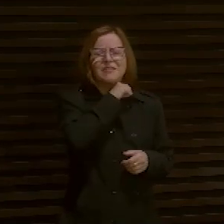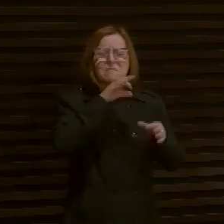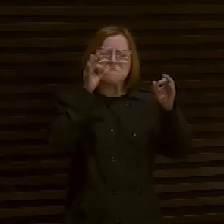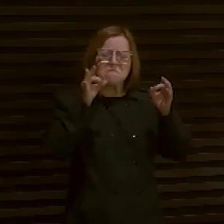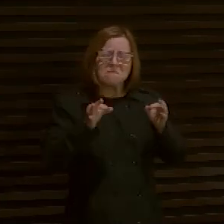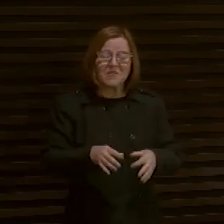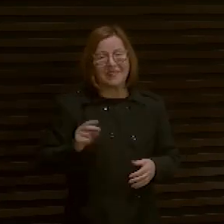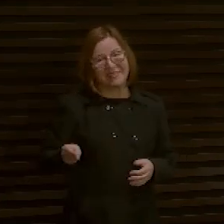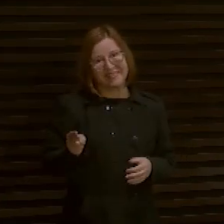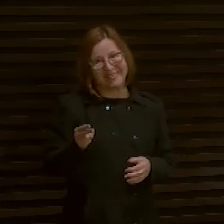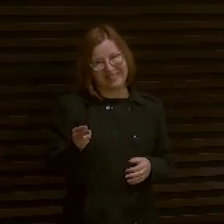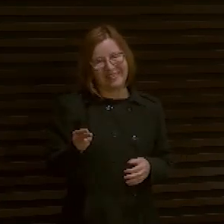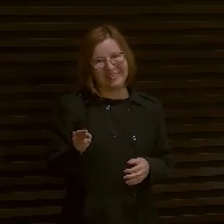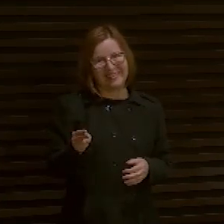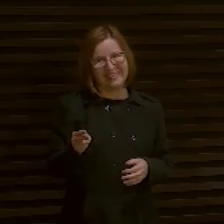eterno.